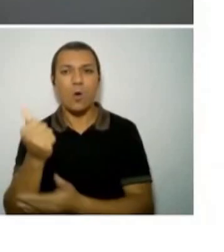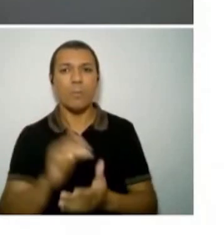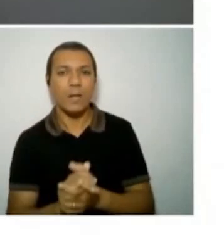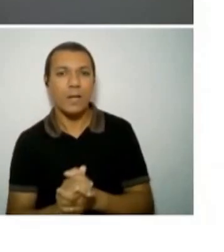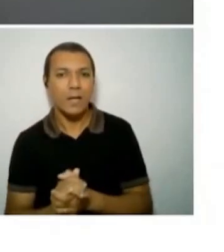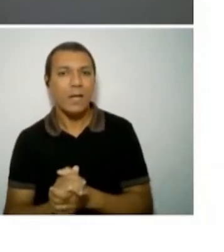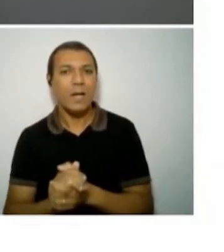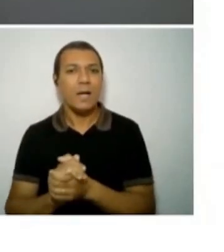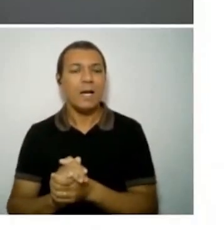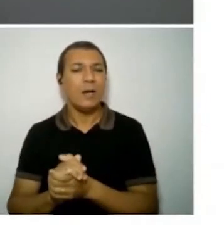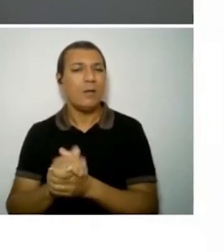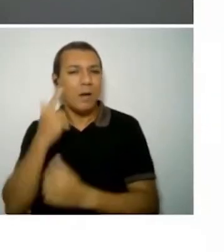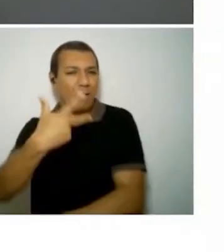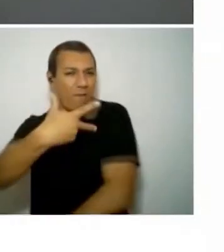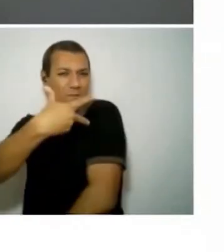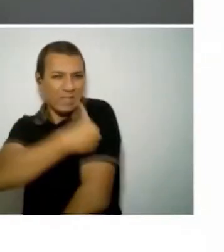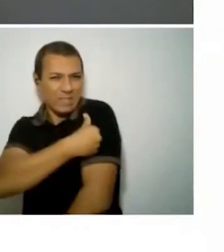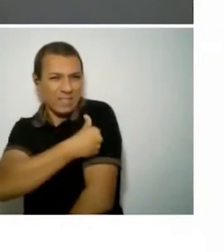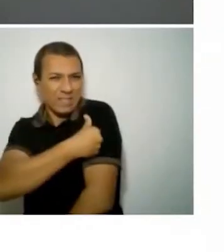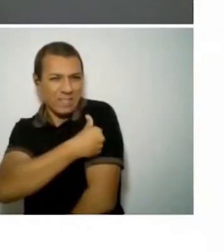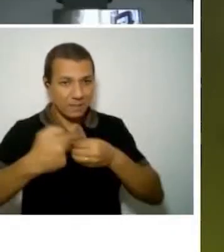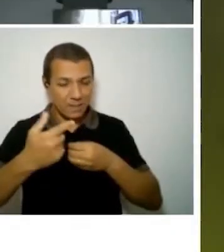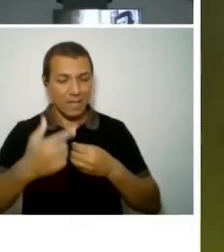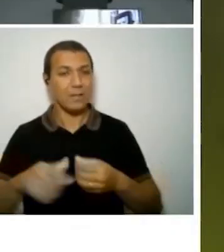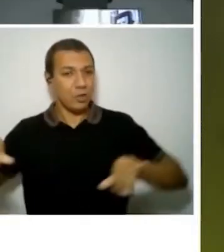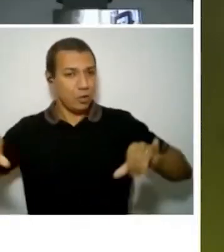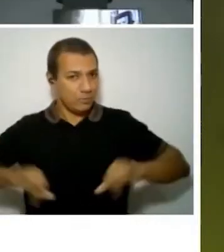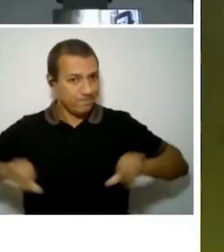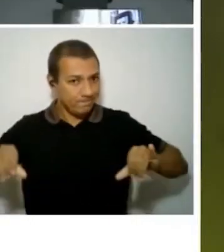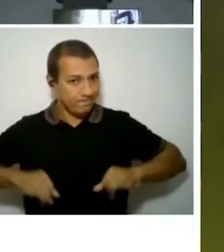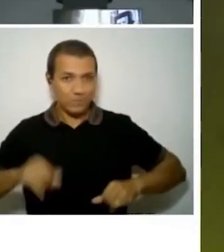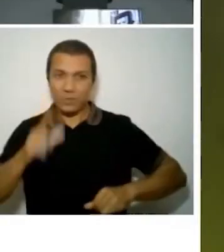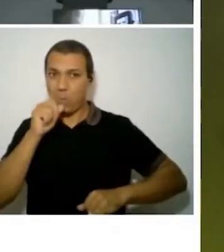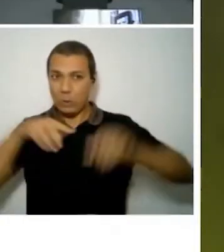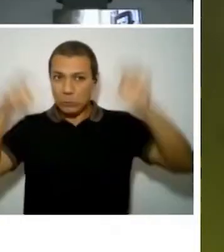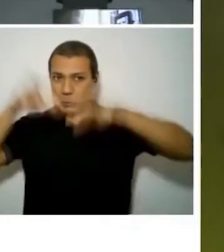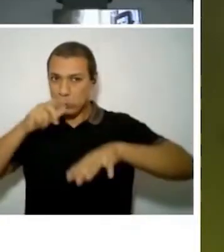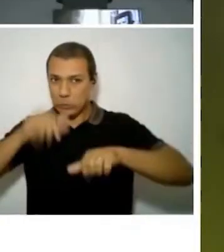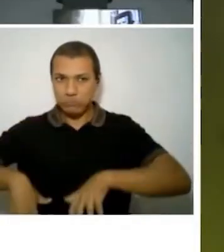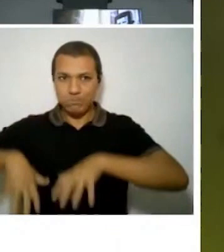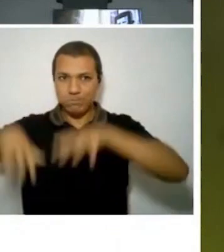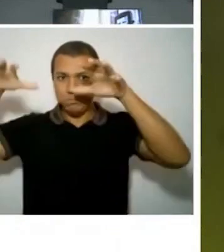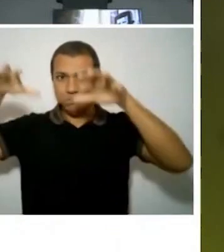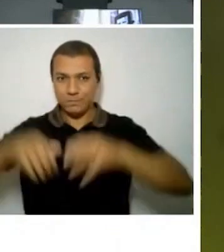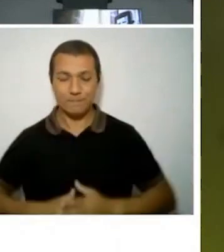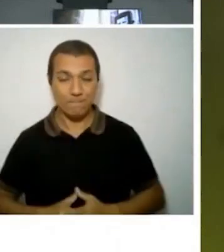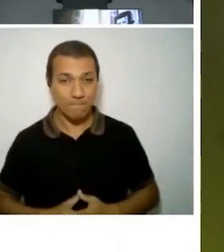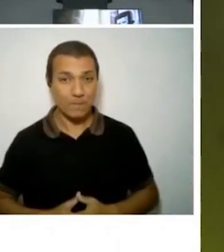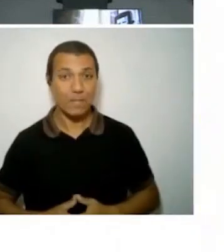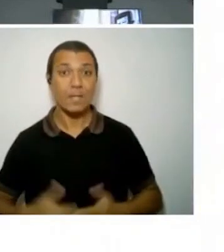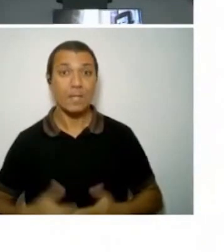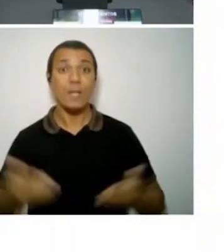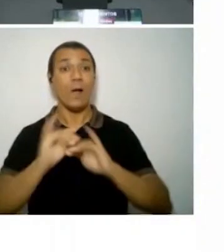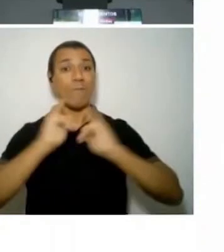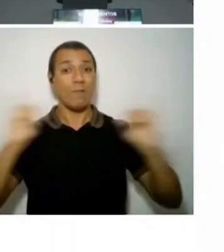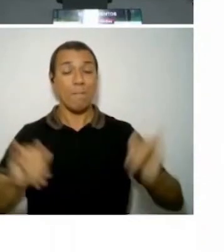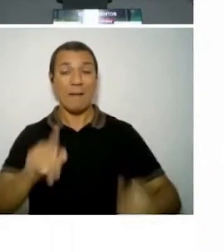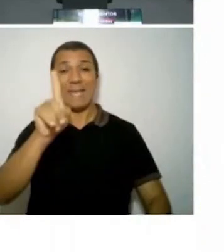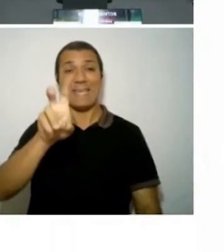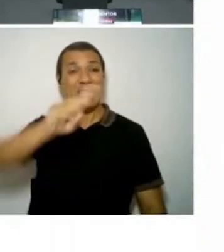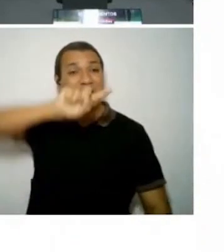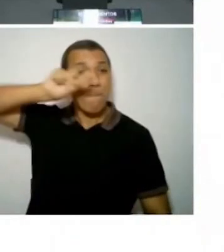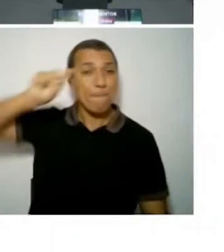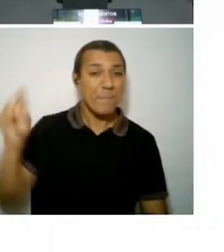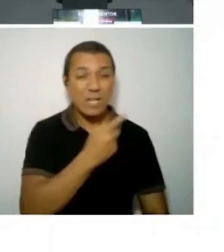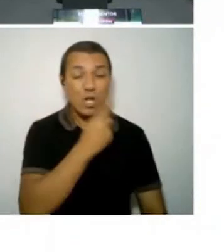armazenagem de vacinas e medicamentos estamos anunciando aqui hoje mais R milhões de reais para saúde para